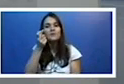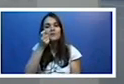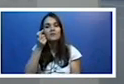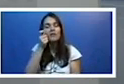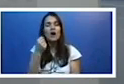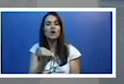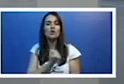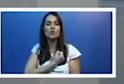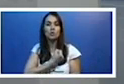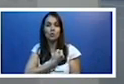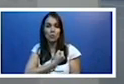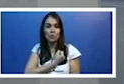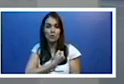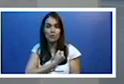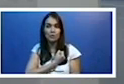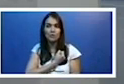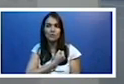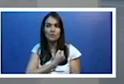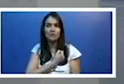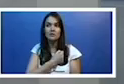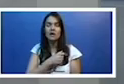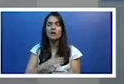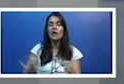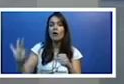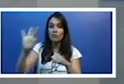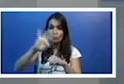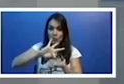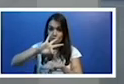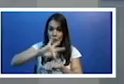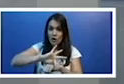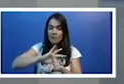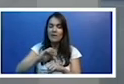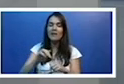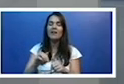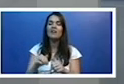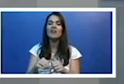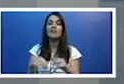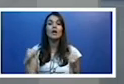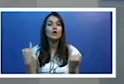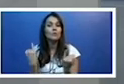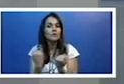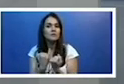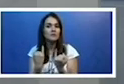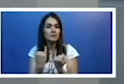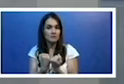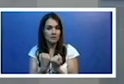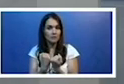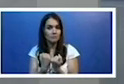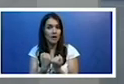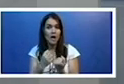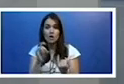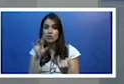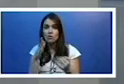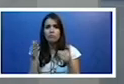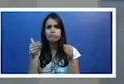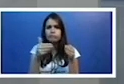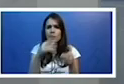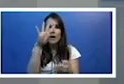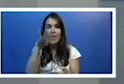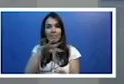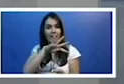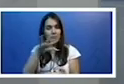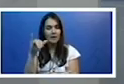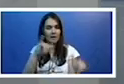da fórmula, eles participam da dissociação e da ionização, ele estava lá na fórmula. É só observar para onde que ele vai,